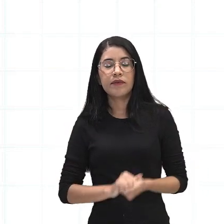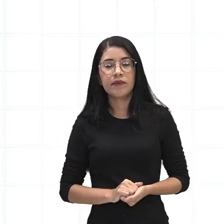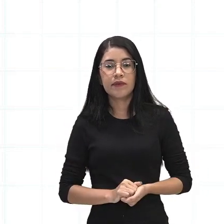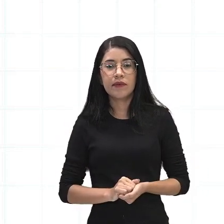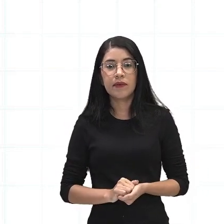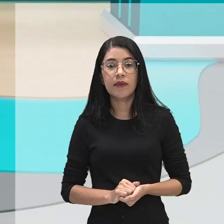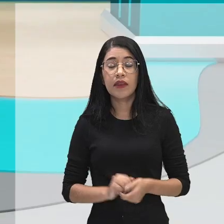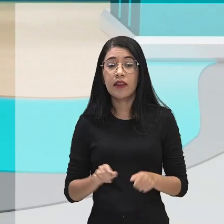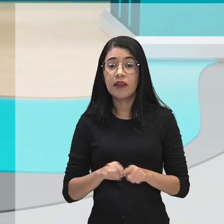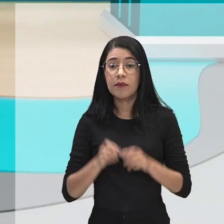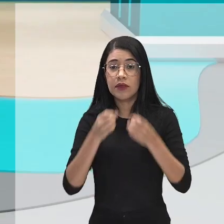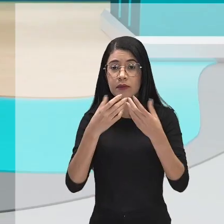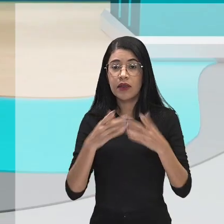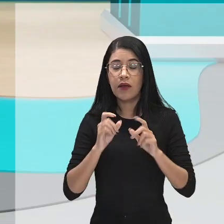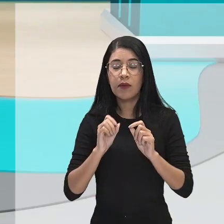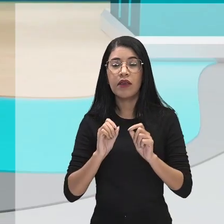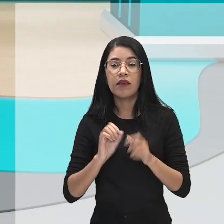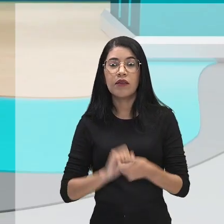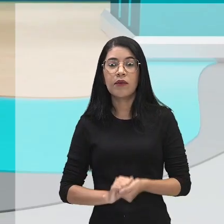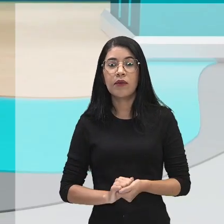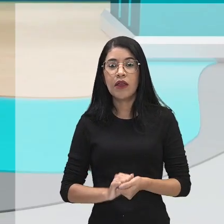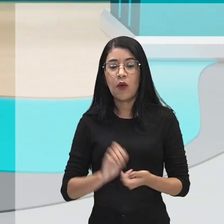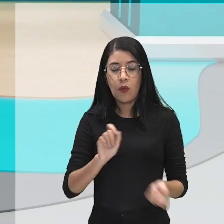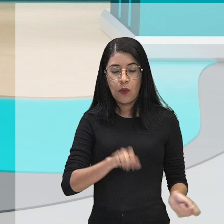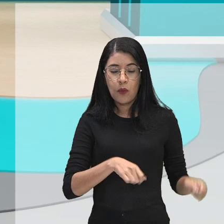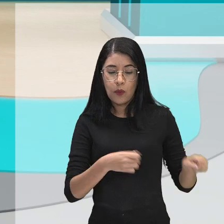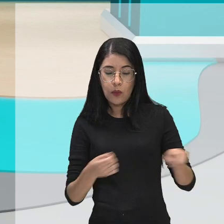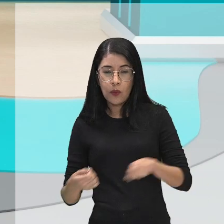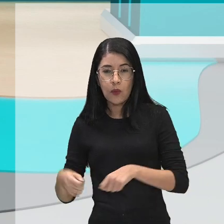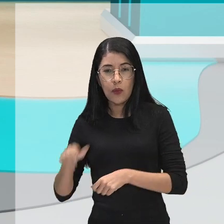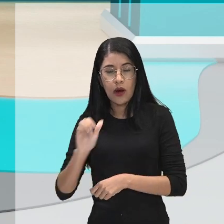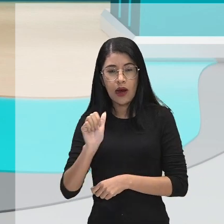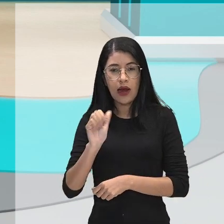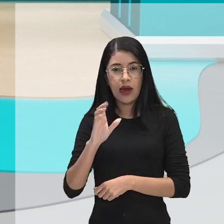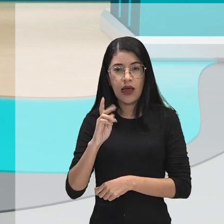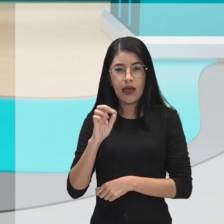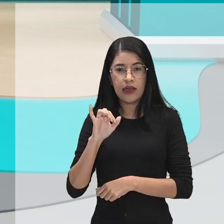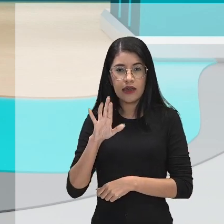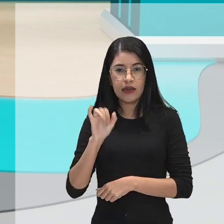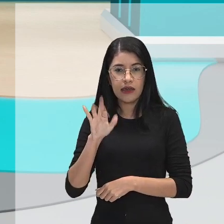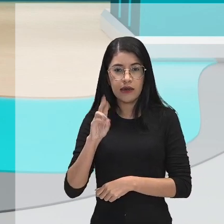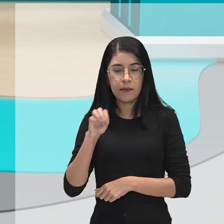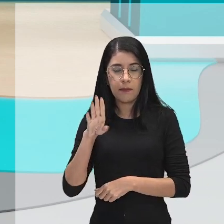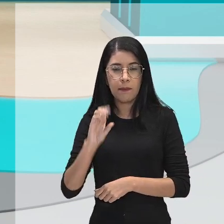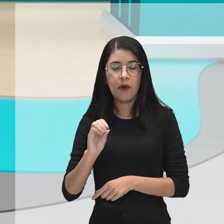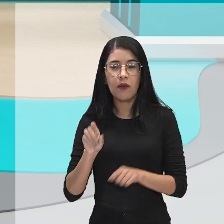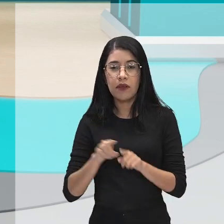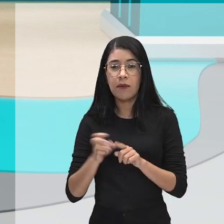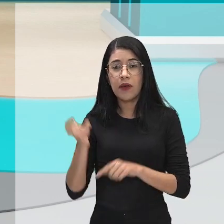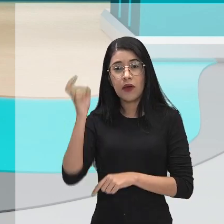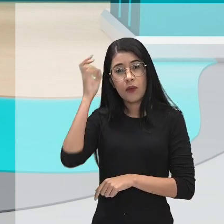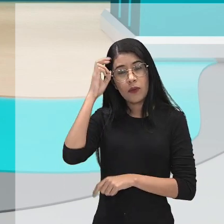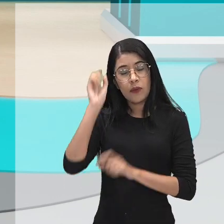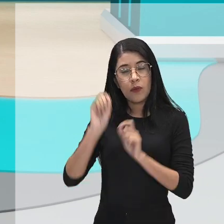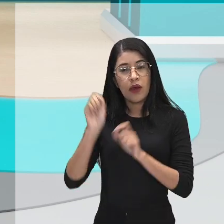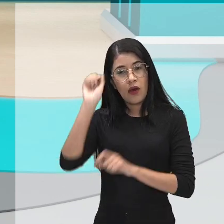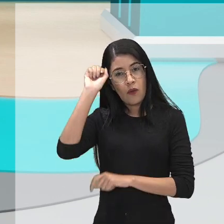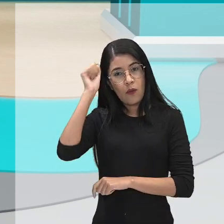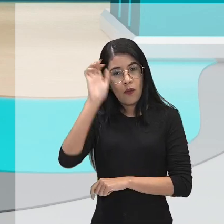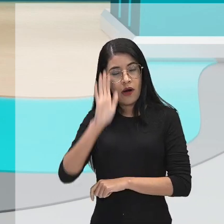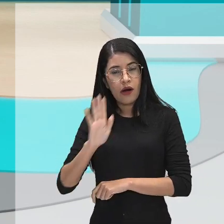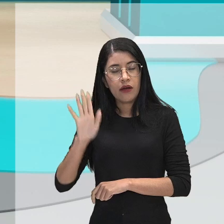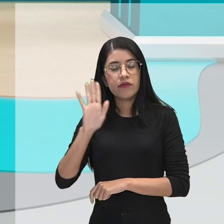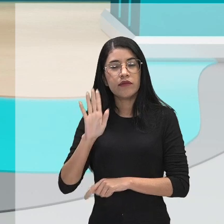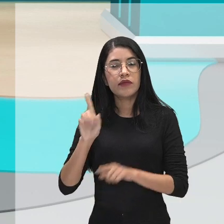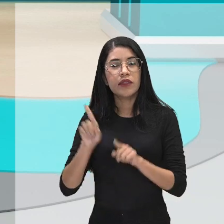para vocês em respeito do carimbó. O carimbó, ele traz toda essa questão cultural também afro-brasileira, como de ter